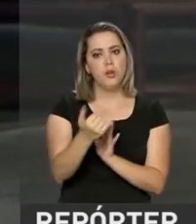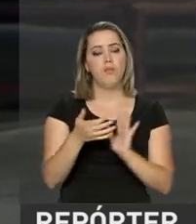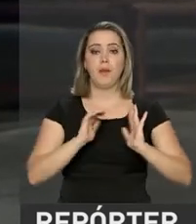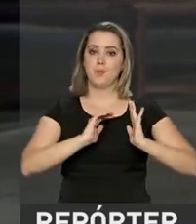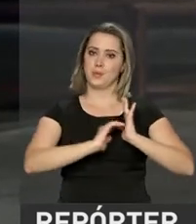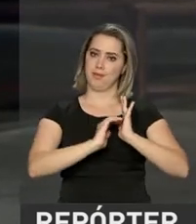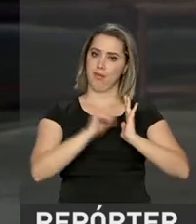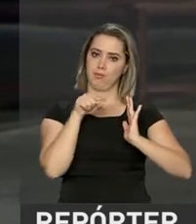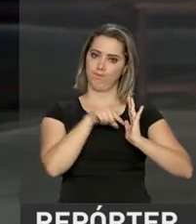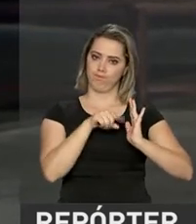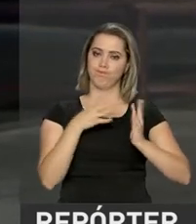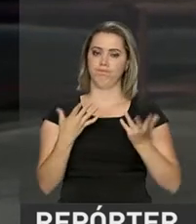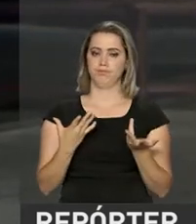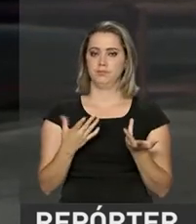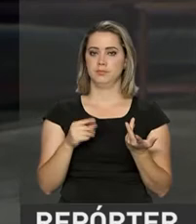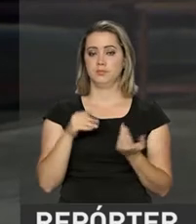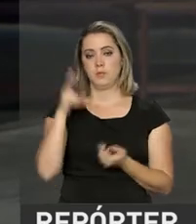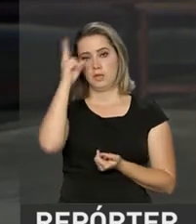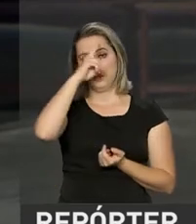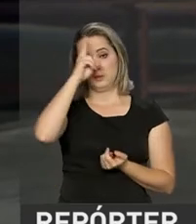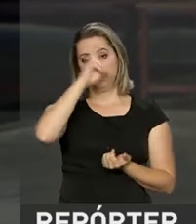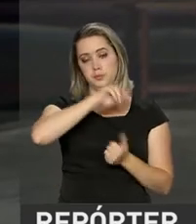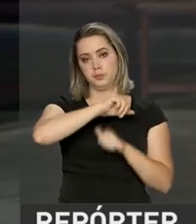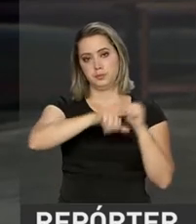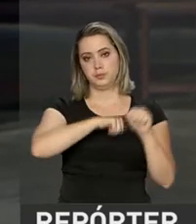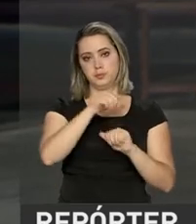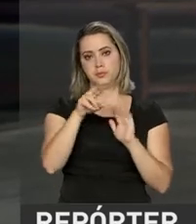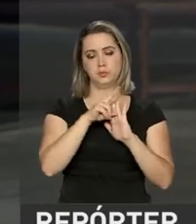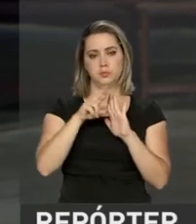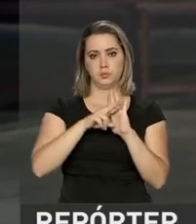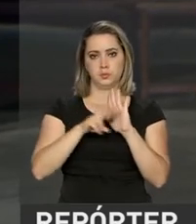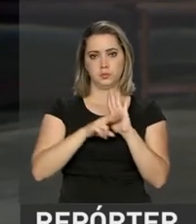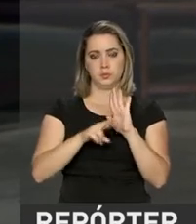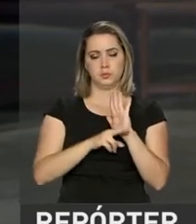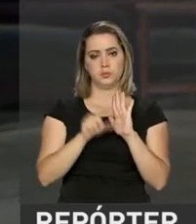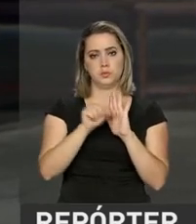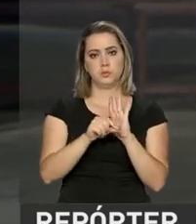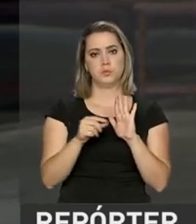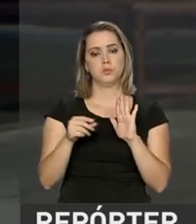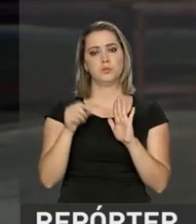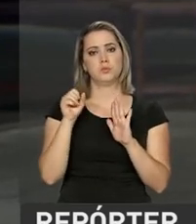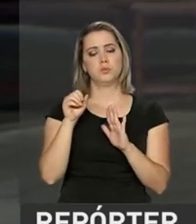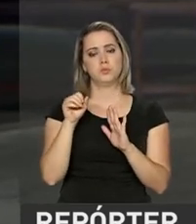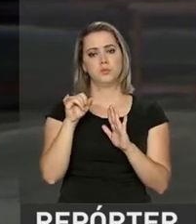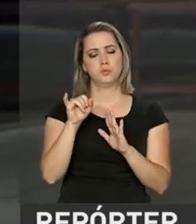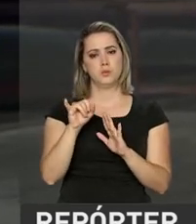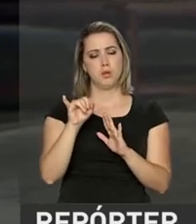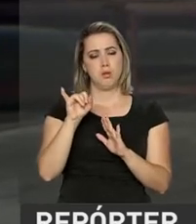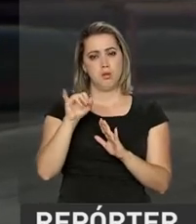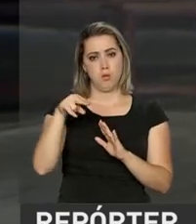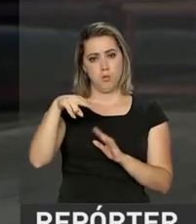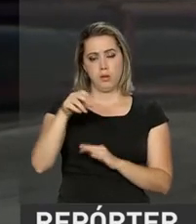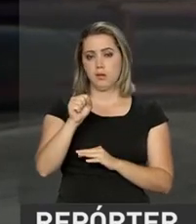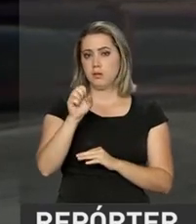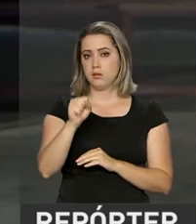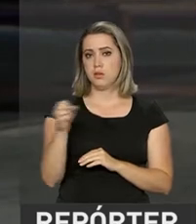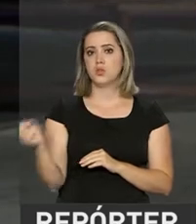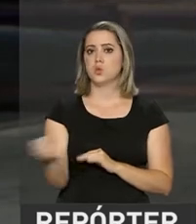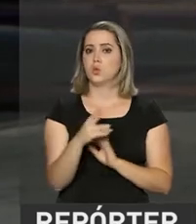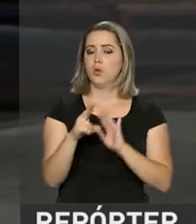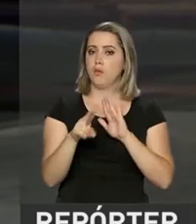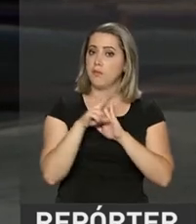senado lembrando que a mudança nas regras da previdência social estabelece novas regras